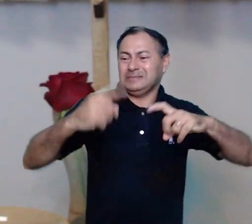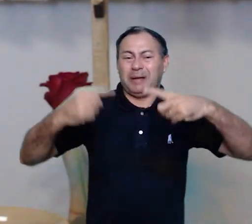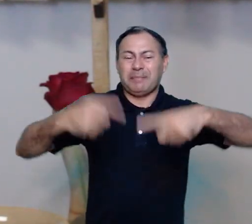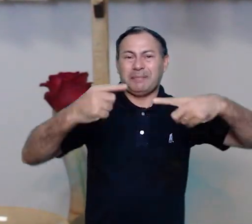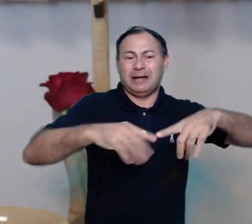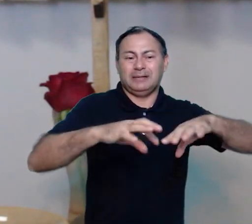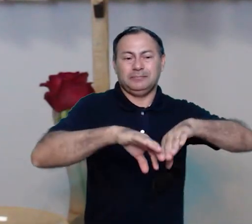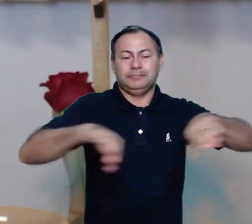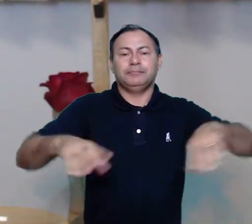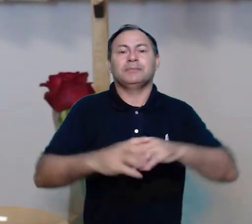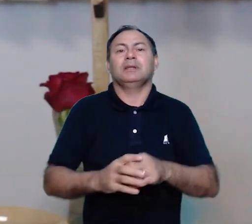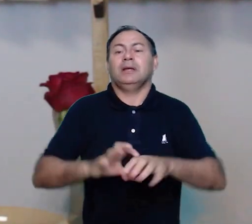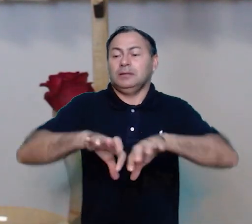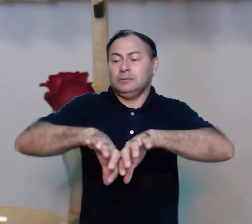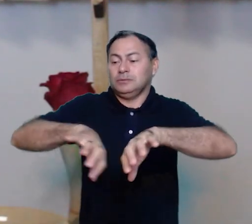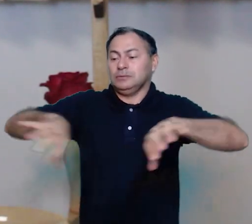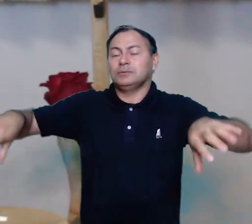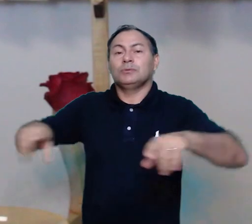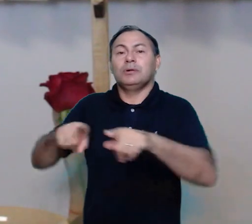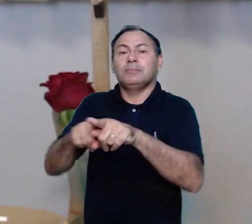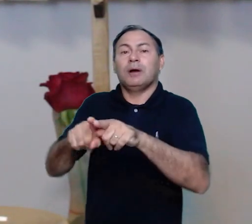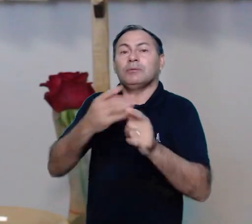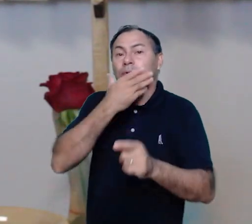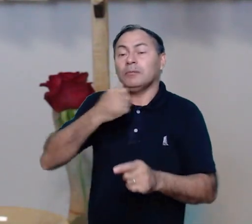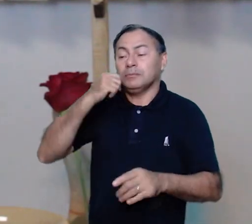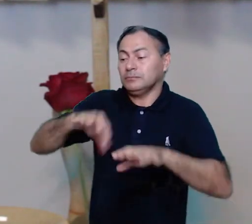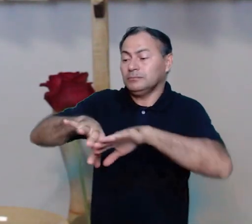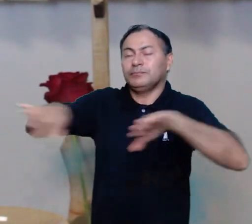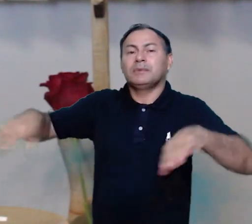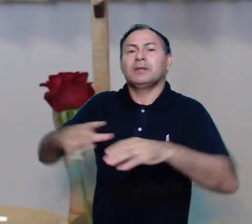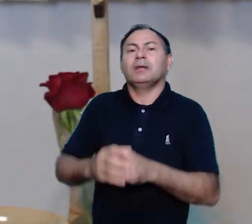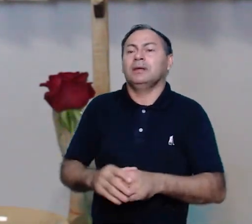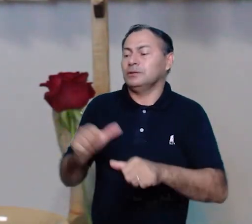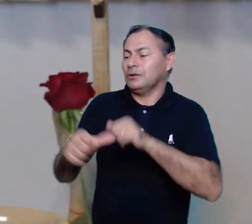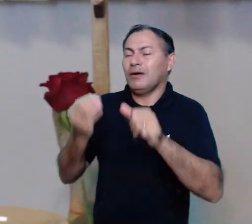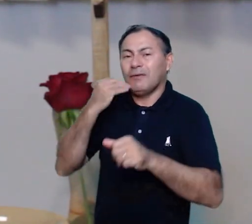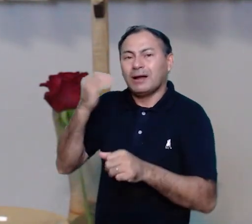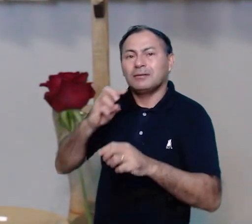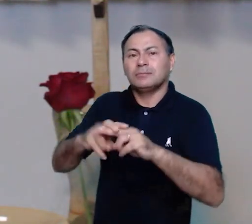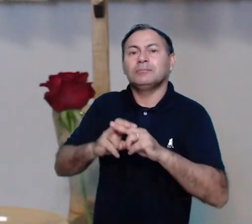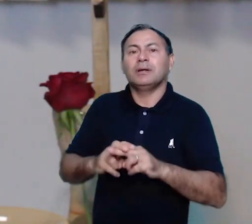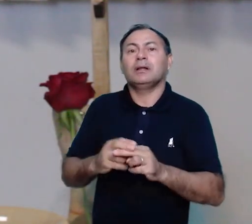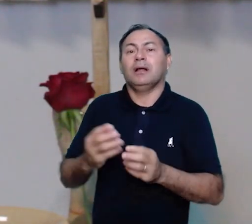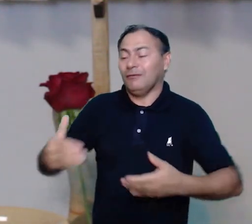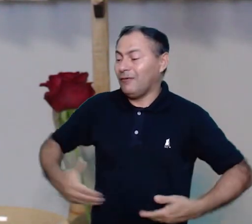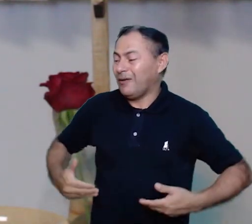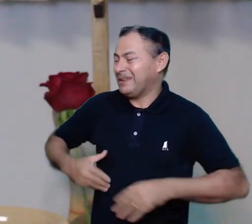divisões, das agressões, da exclusão do irmão e da irmã que foi